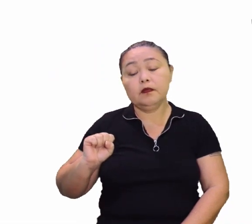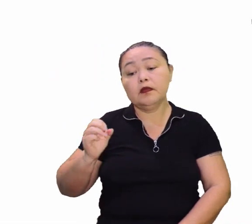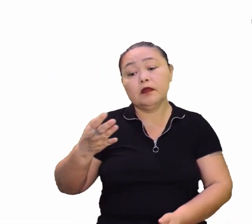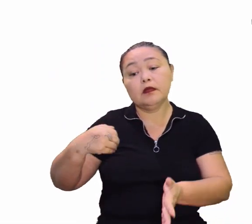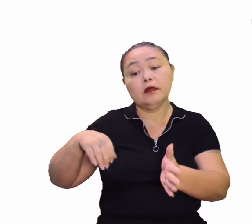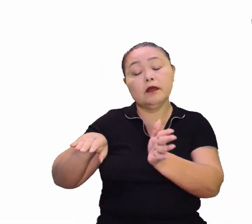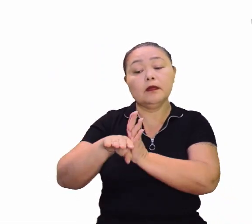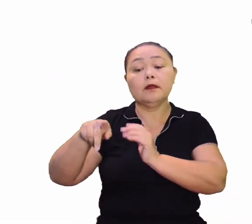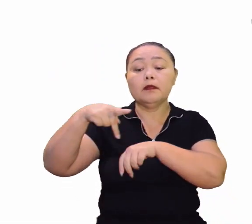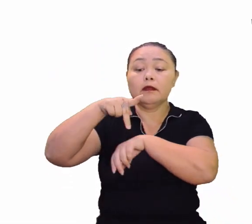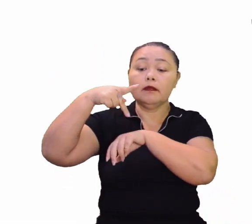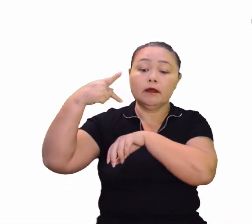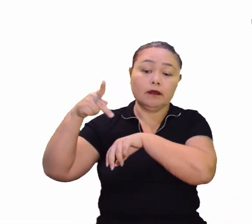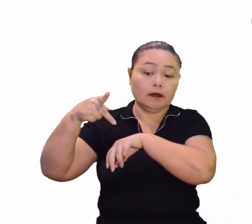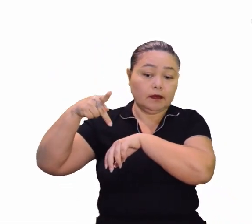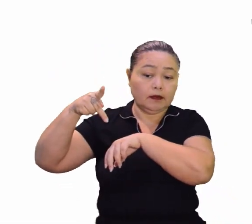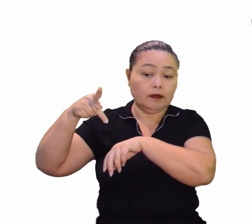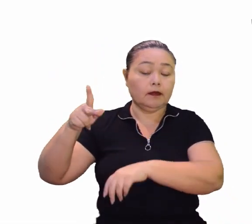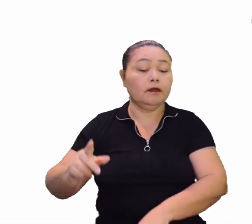Paraguai.